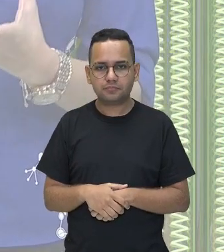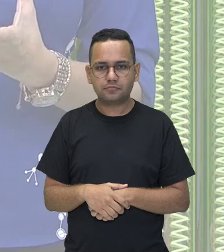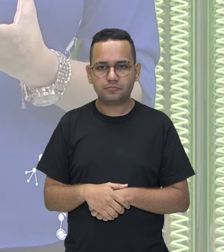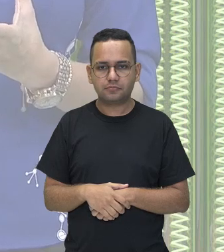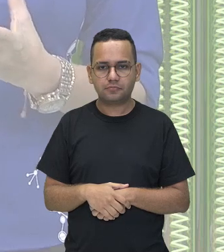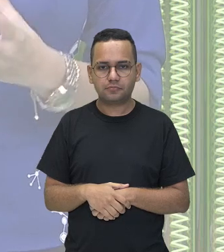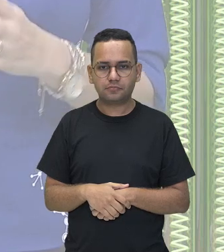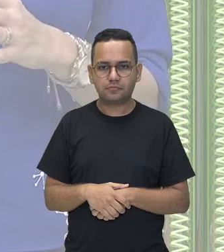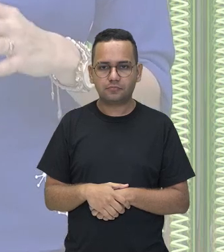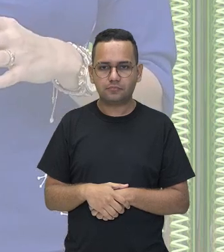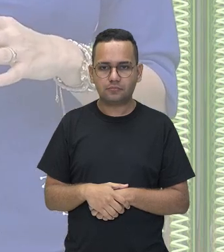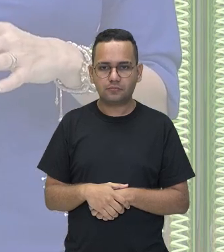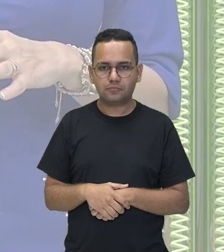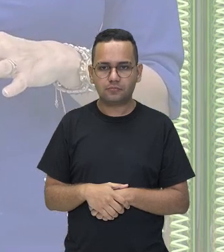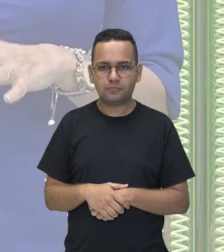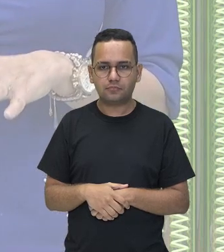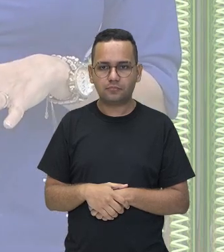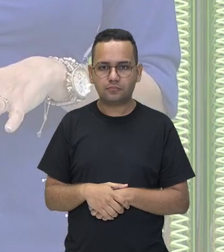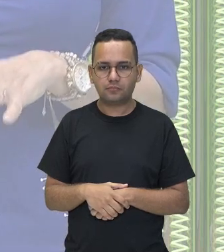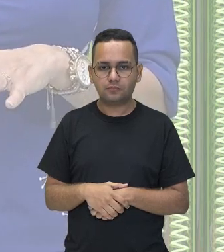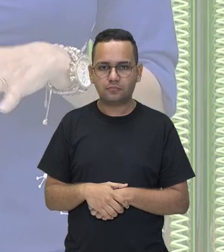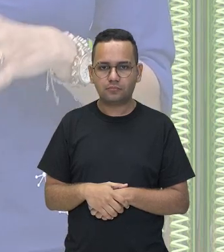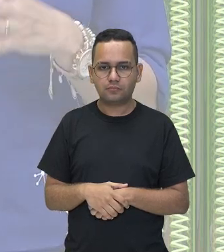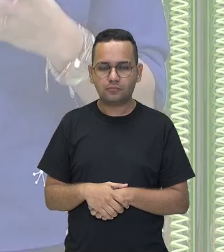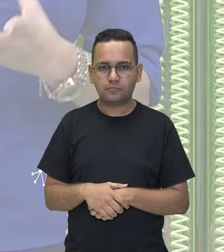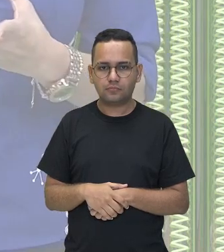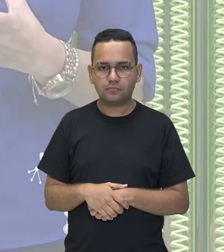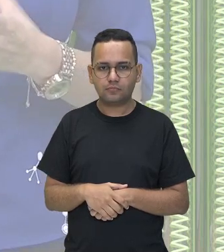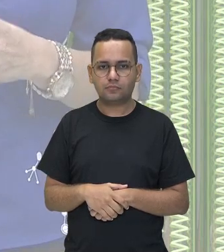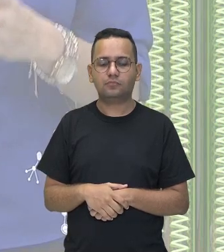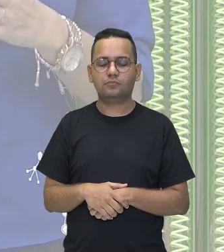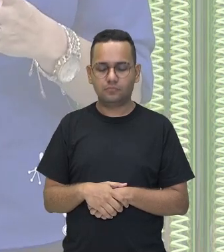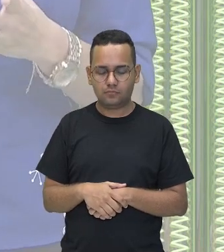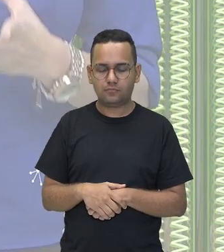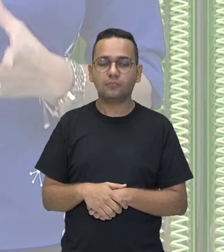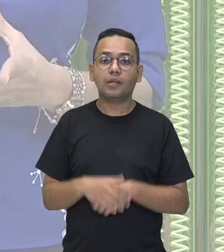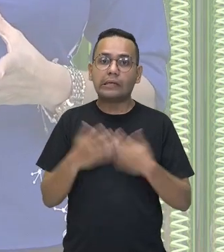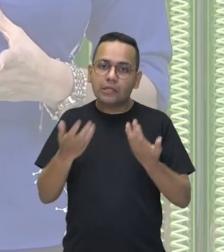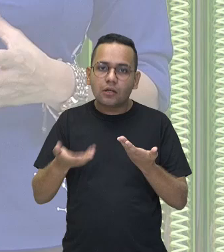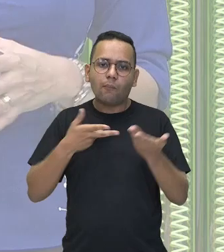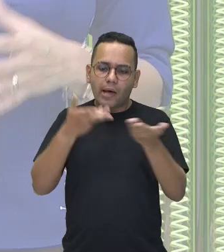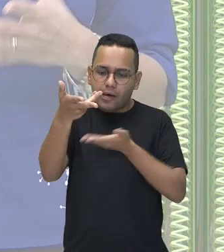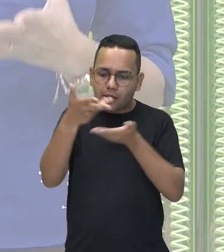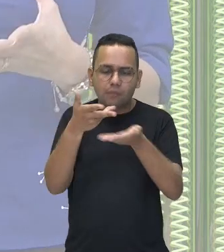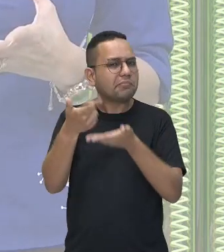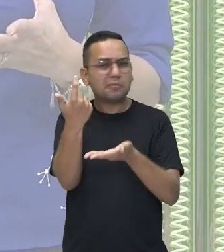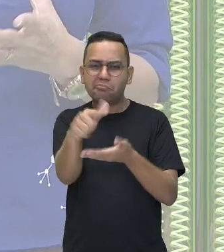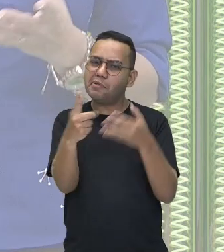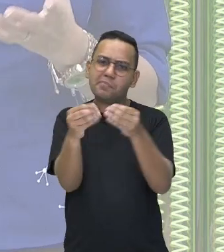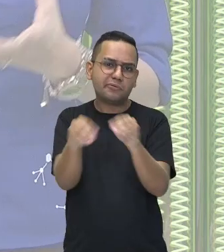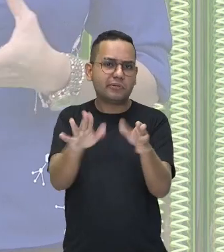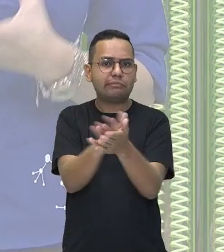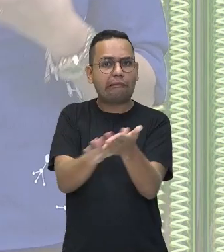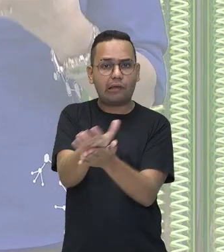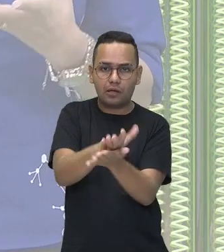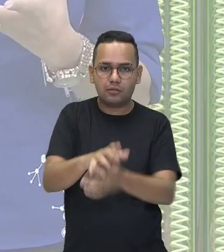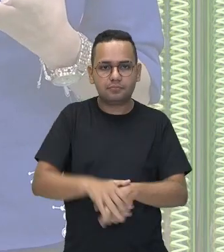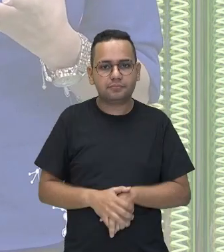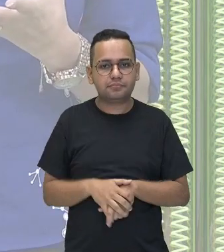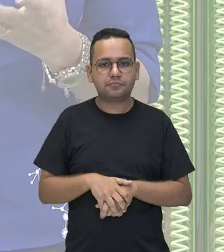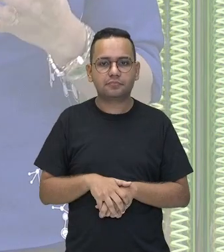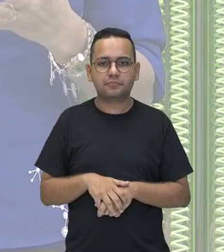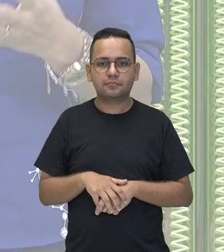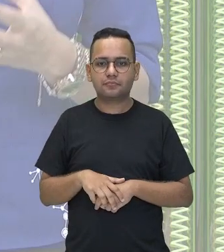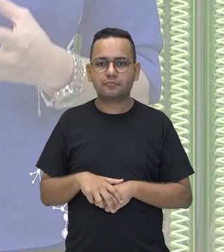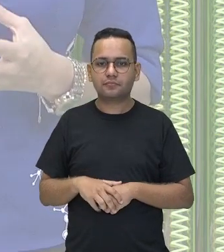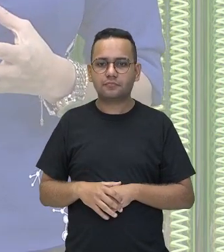quando é uma relação onde não ocorre prejuízo aos envolvidos. Ou um dos